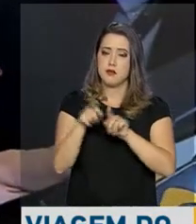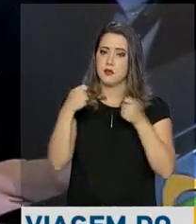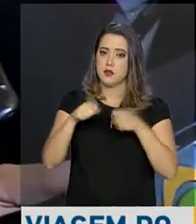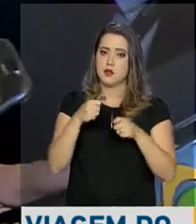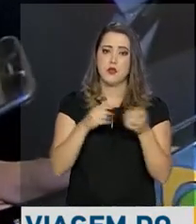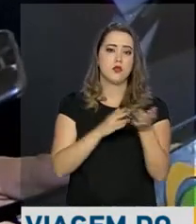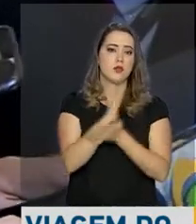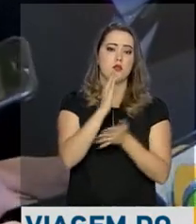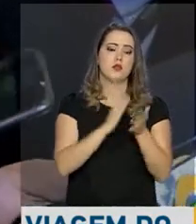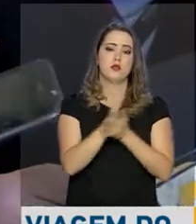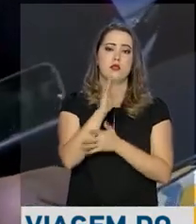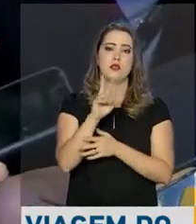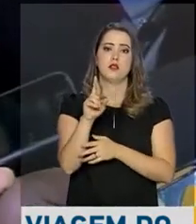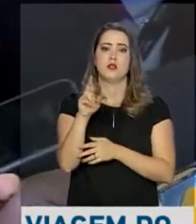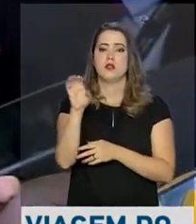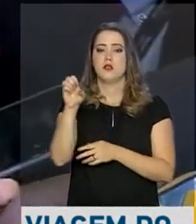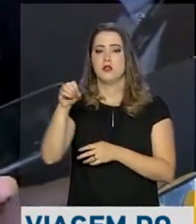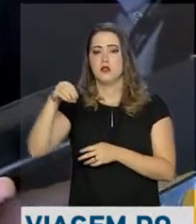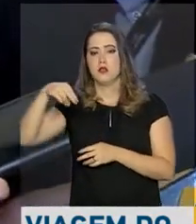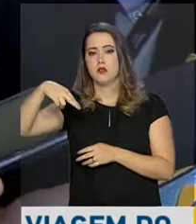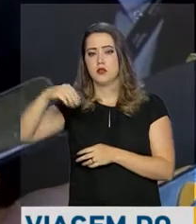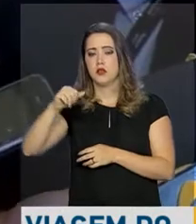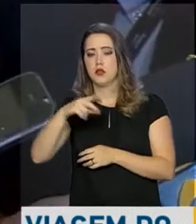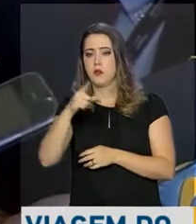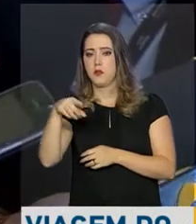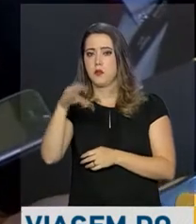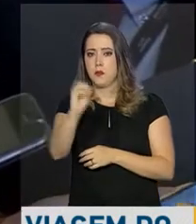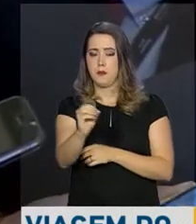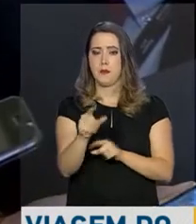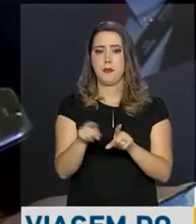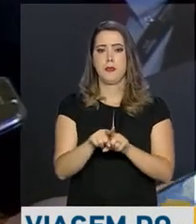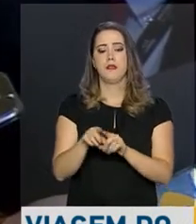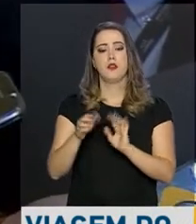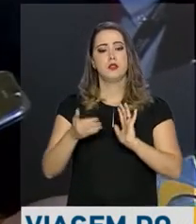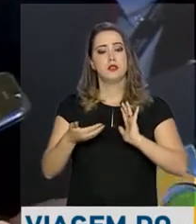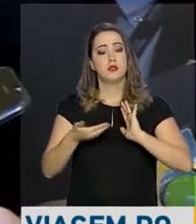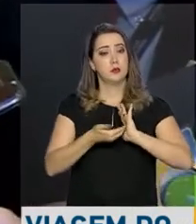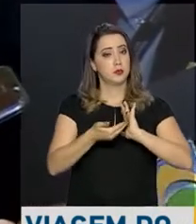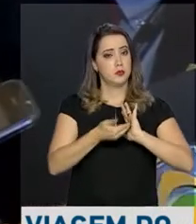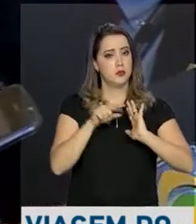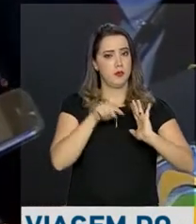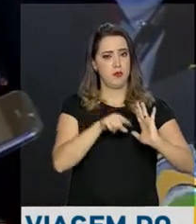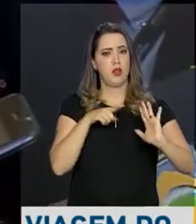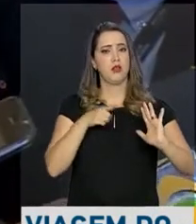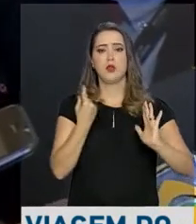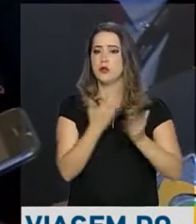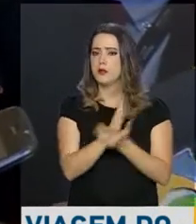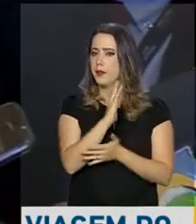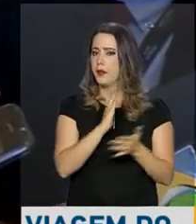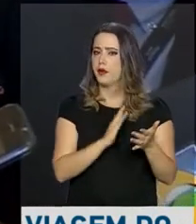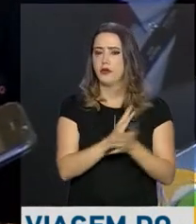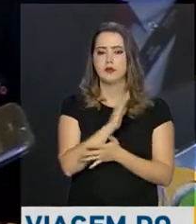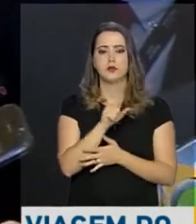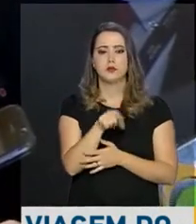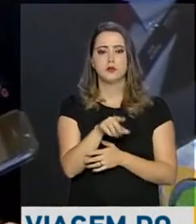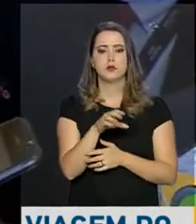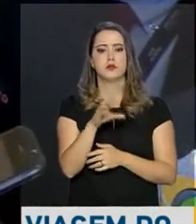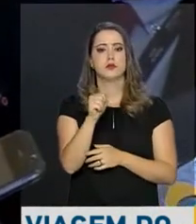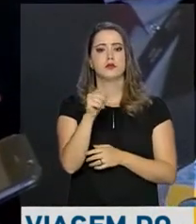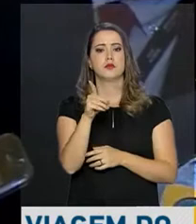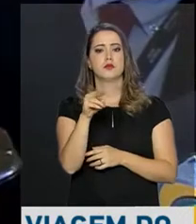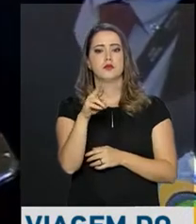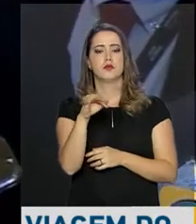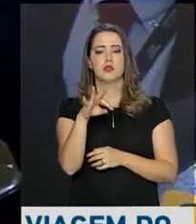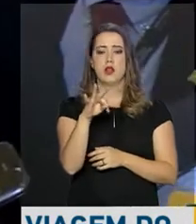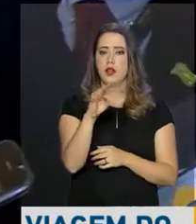Senado Federal. E na Câmara, em face de conversas que eu tive com o presidente Rodrigo Maia, aprovou-se o cadastro positivo,